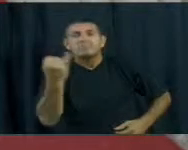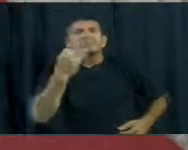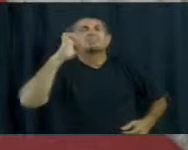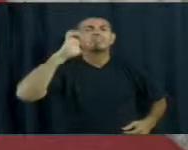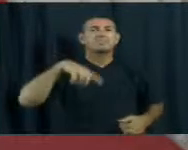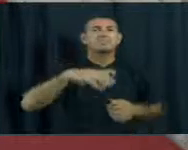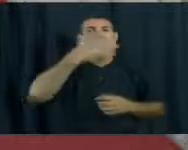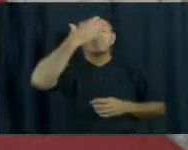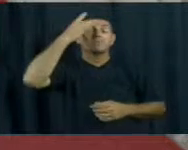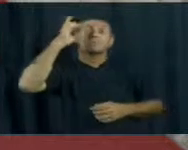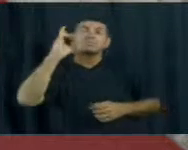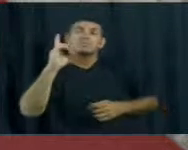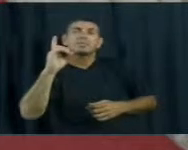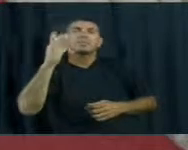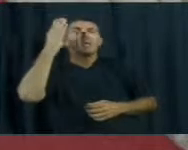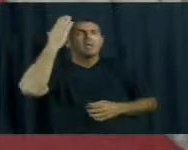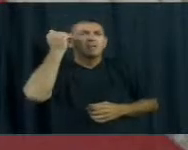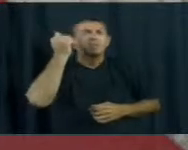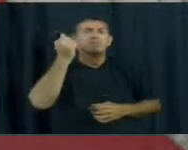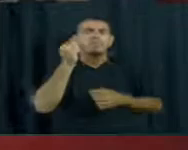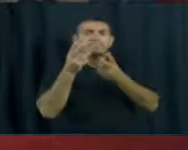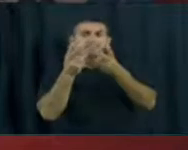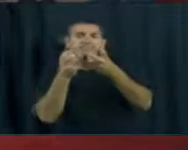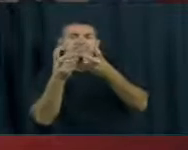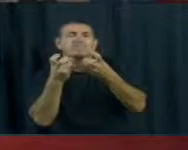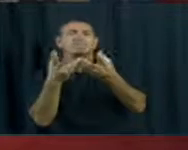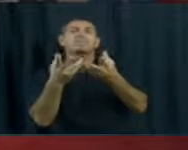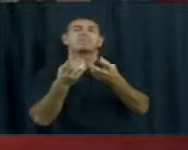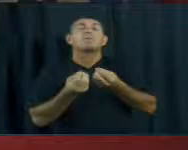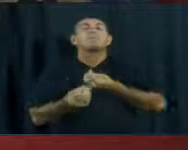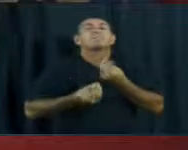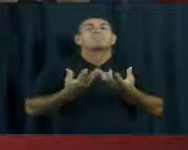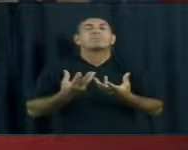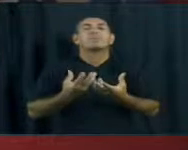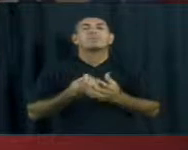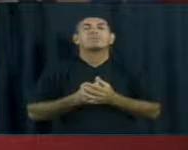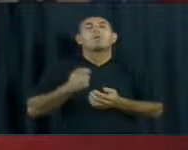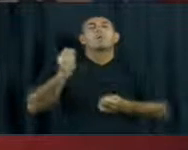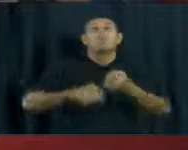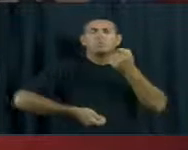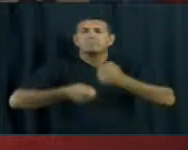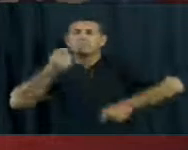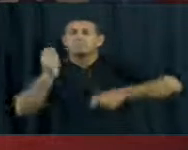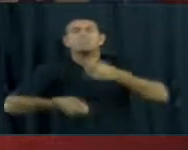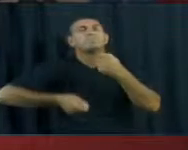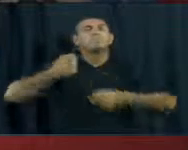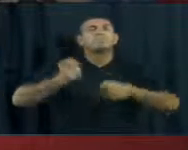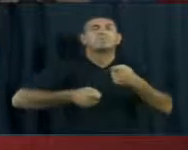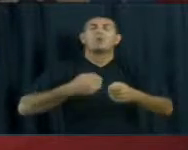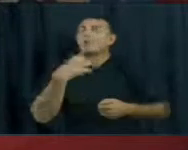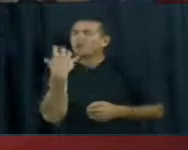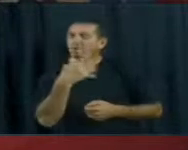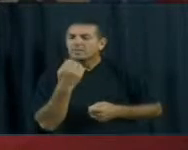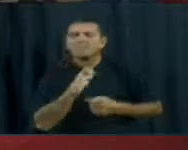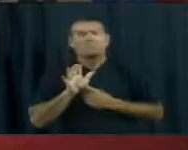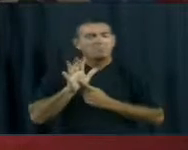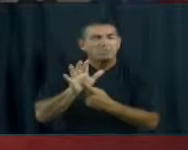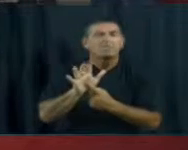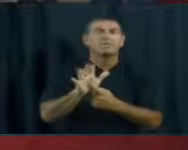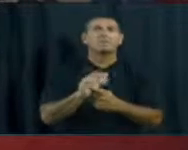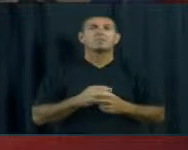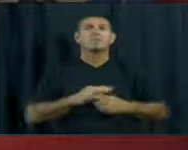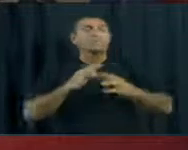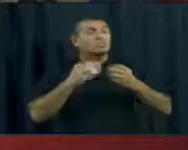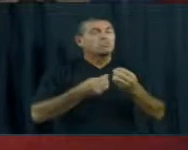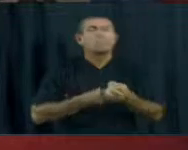que a pessoa com deficiência tenha essa noção. E tivemos um momento de percussão com o nosso querido Bongô, onde ele mostrou cada instrumento do